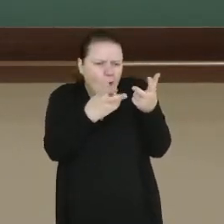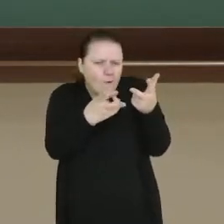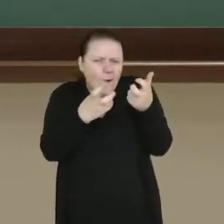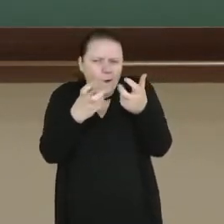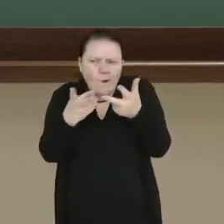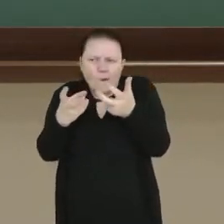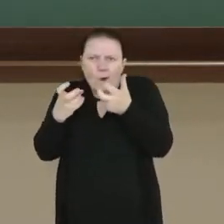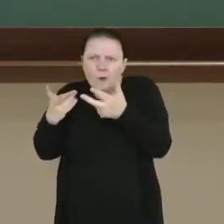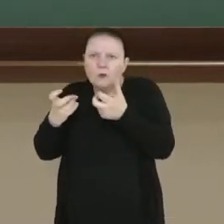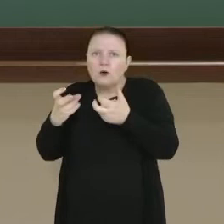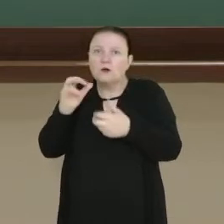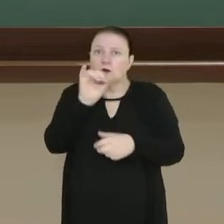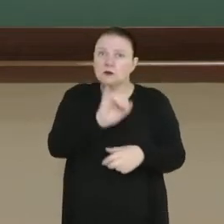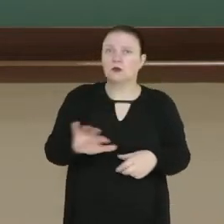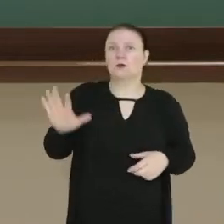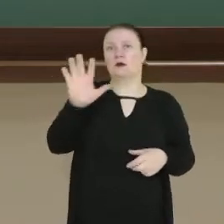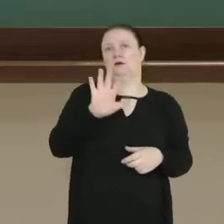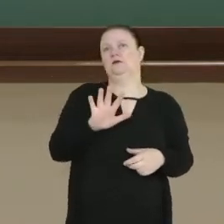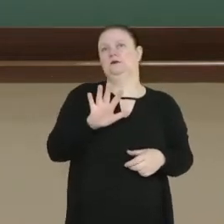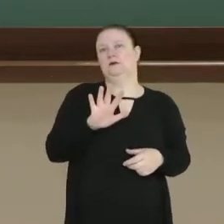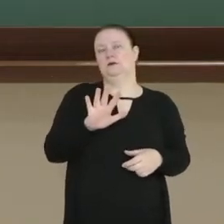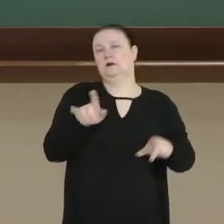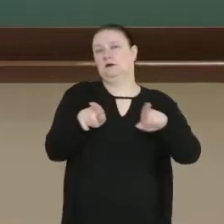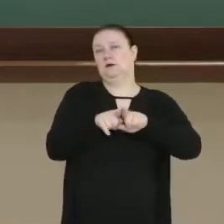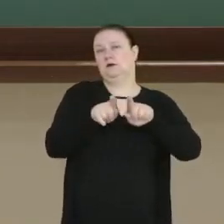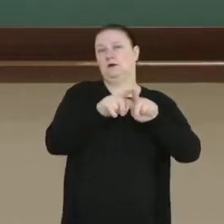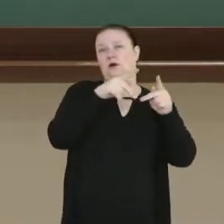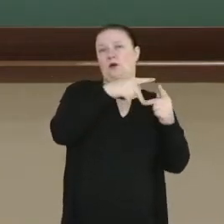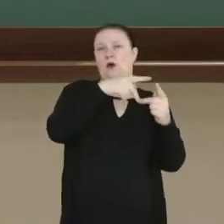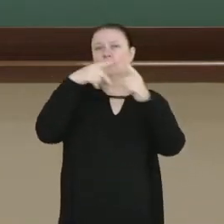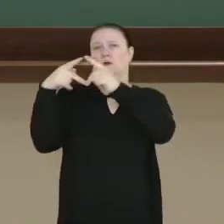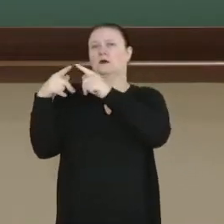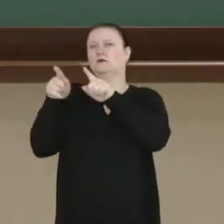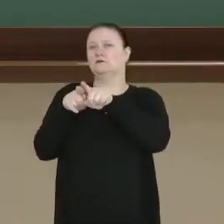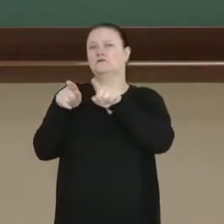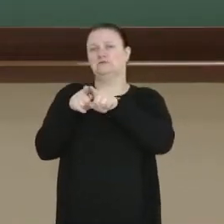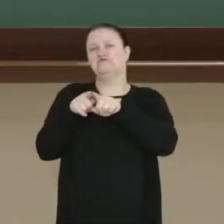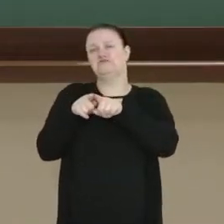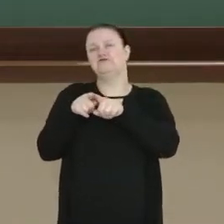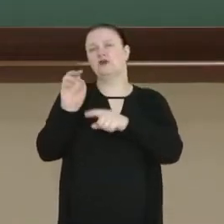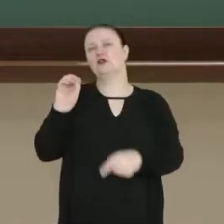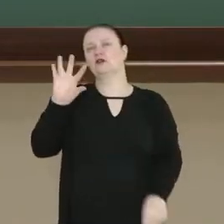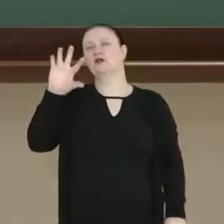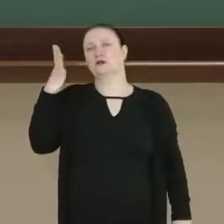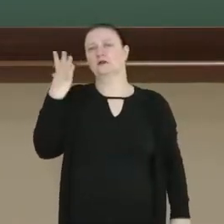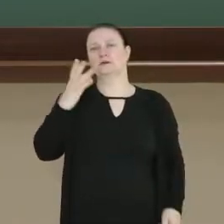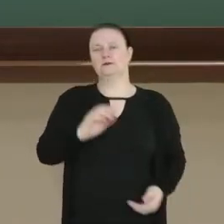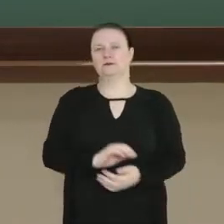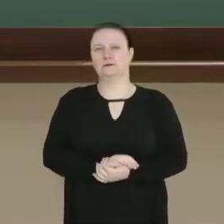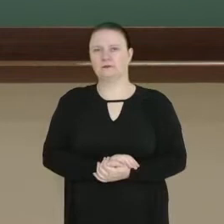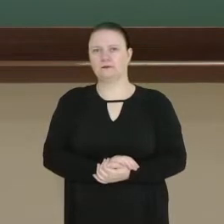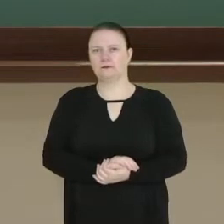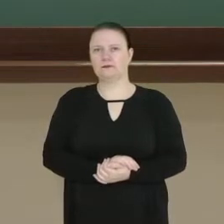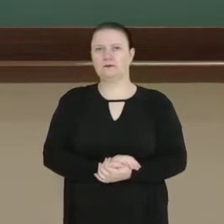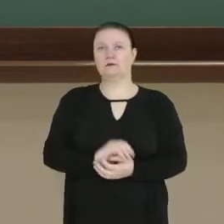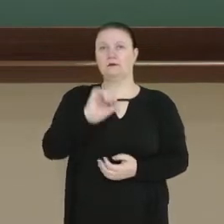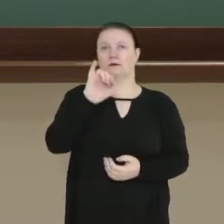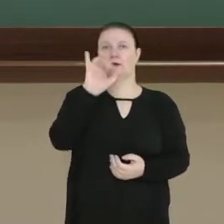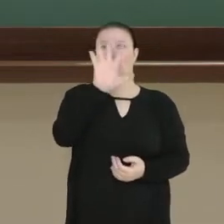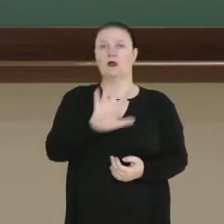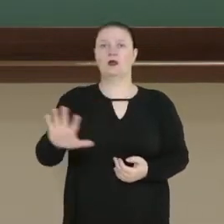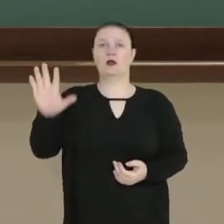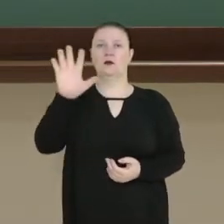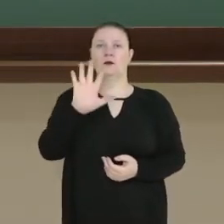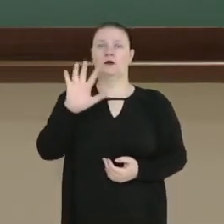imagens. Isso é muito interessante. E na tirinha, de certo modo, isso também acontece. Então, a parte das imagens ele conta